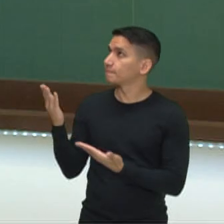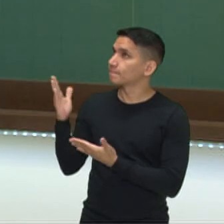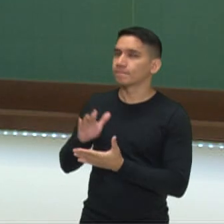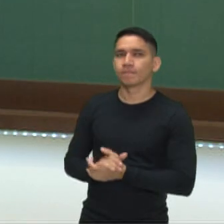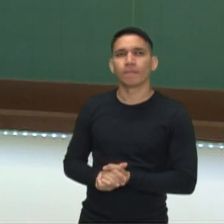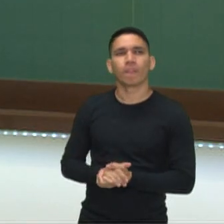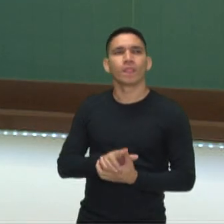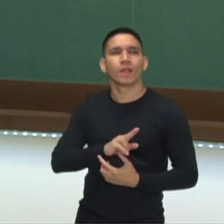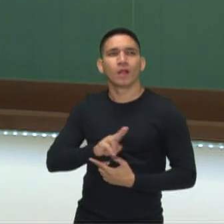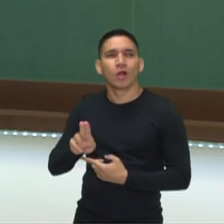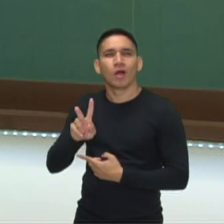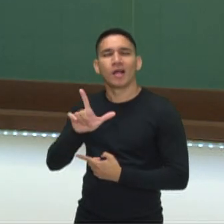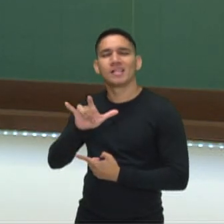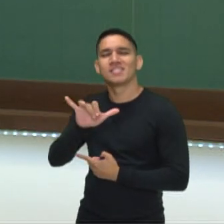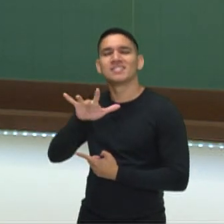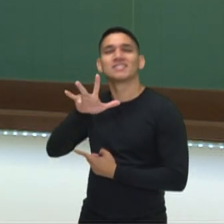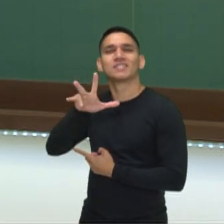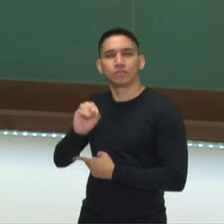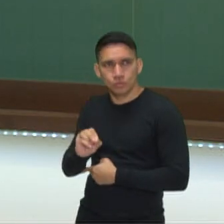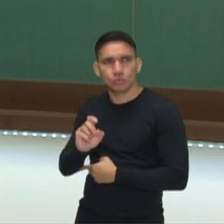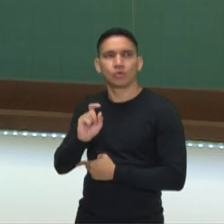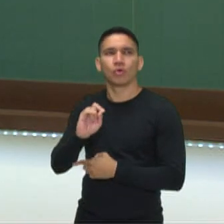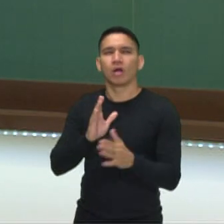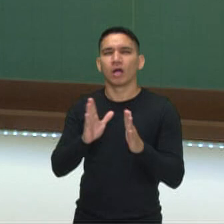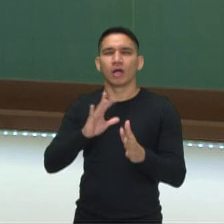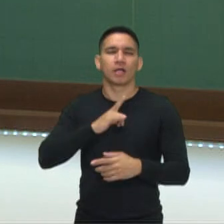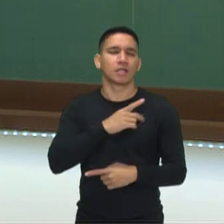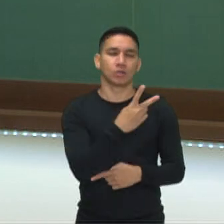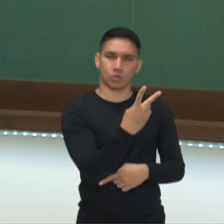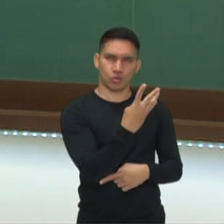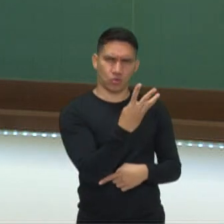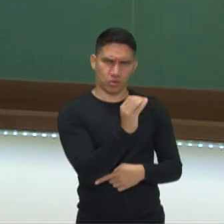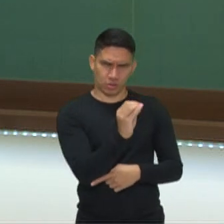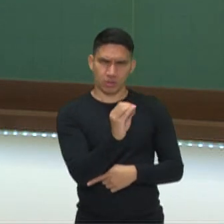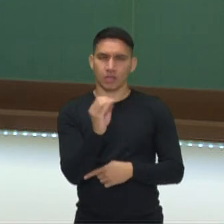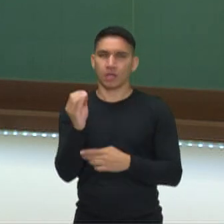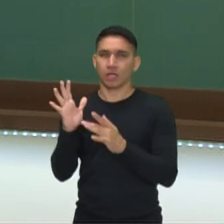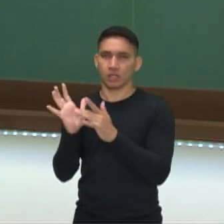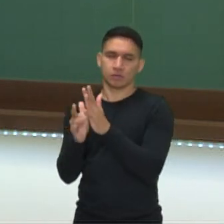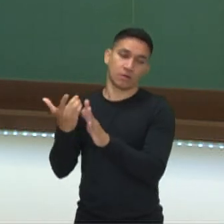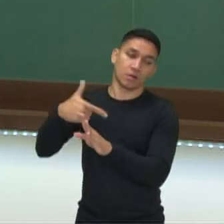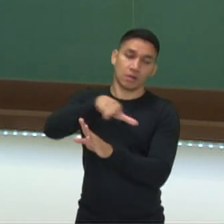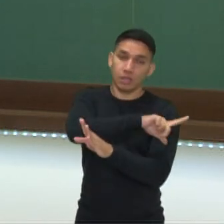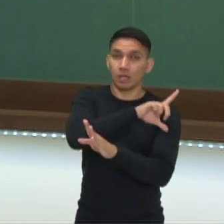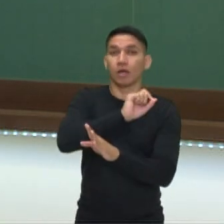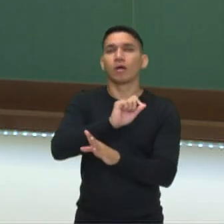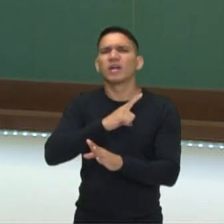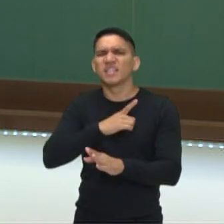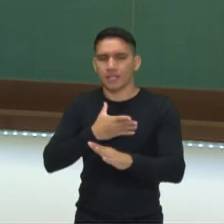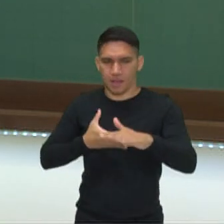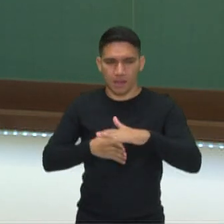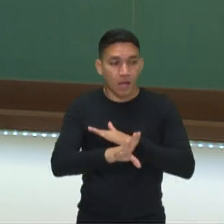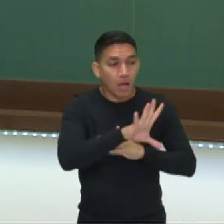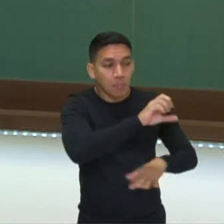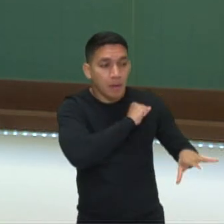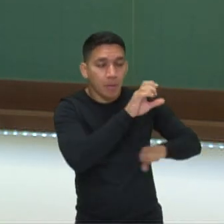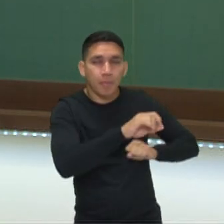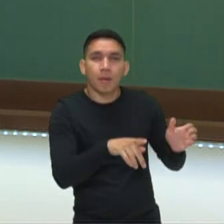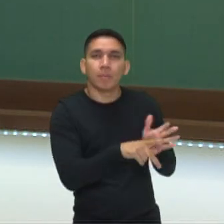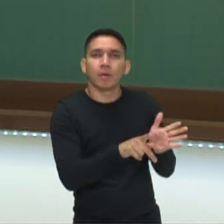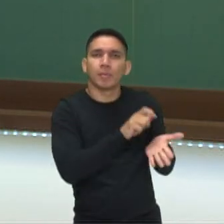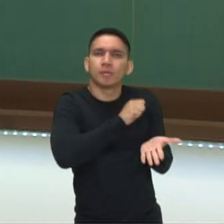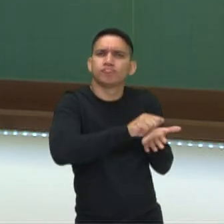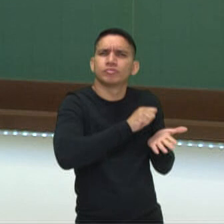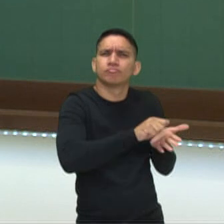Livio Andrônico, 240, ele começa a ter acesso, ele teve acesso exatamente aos escritos das